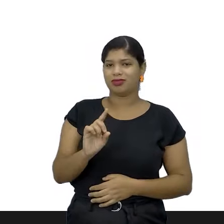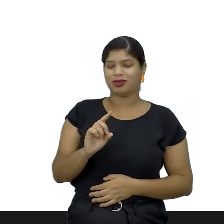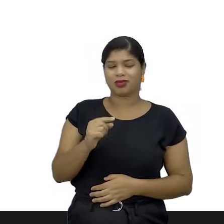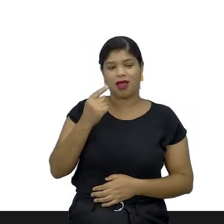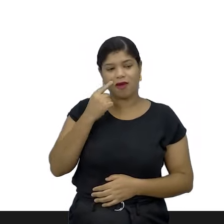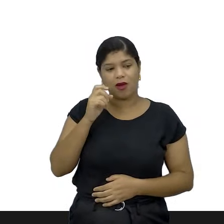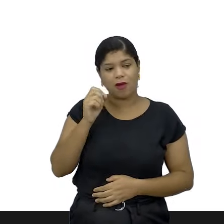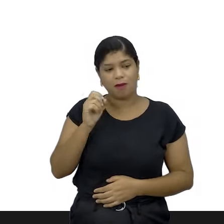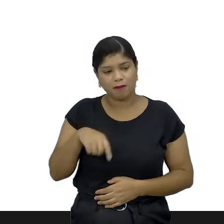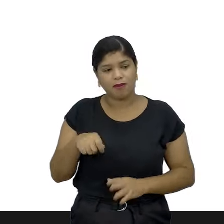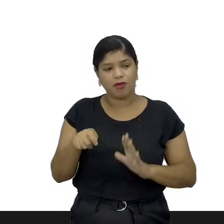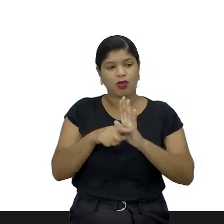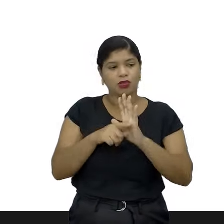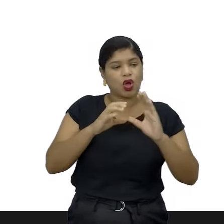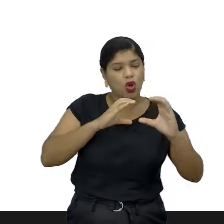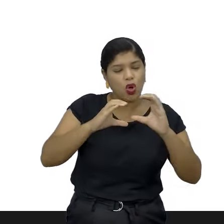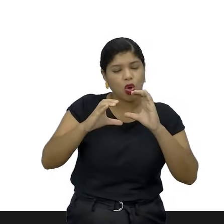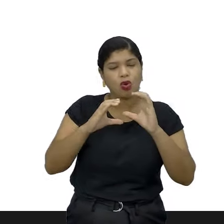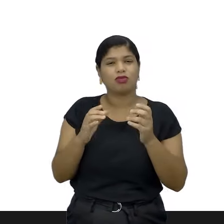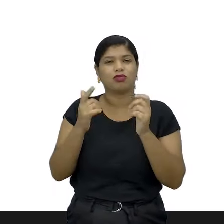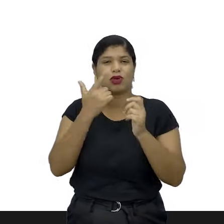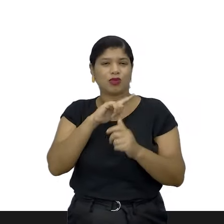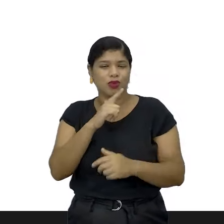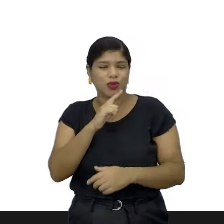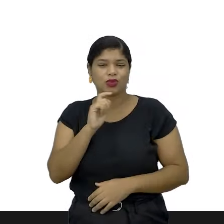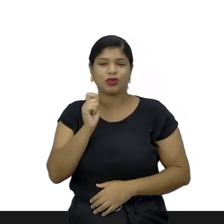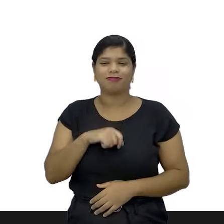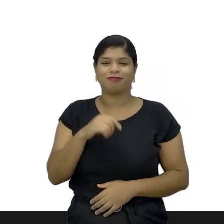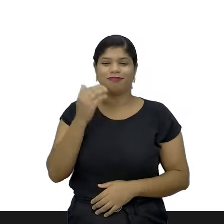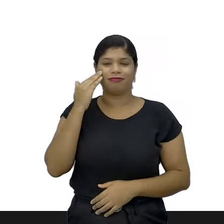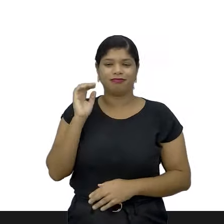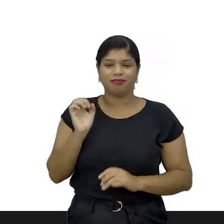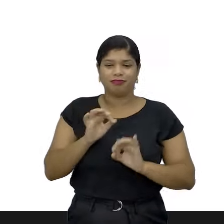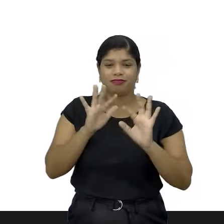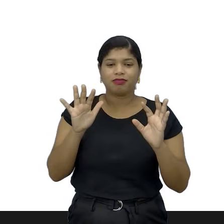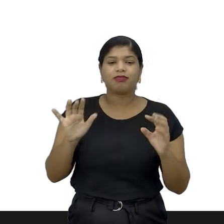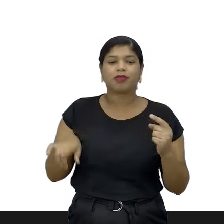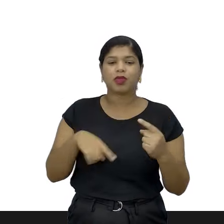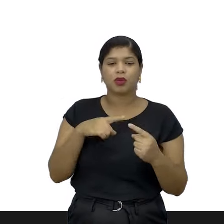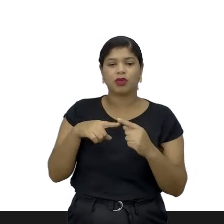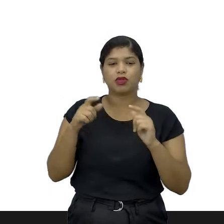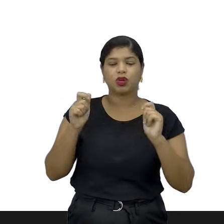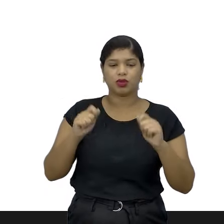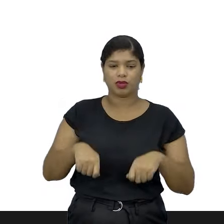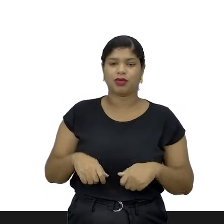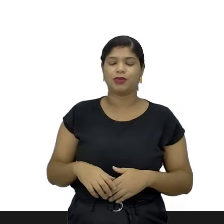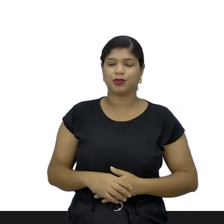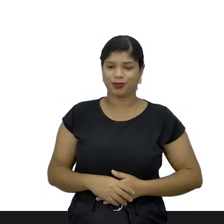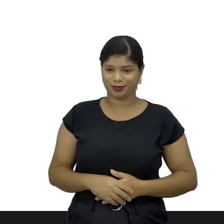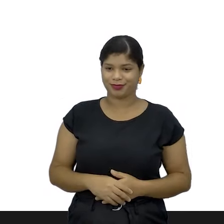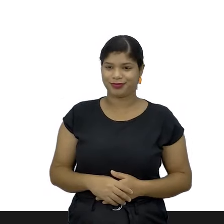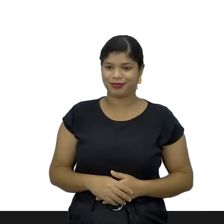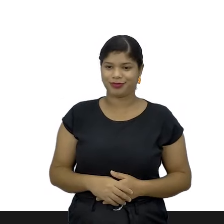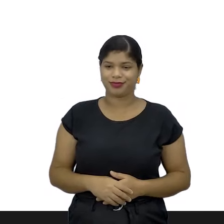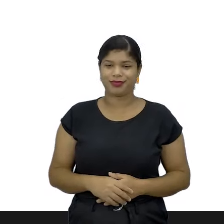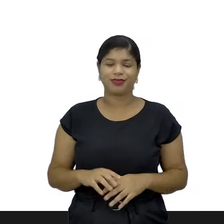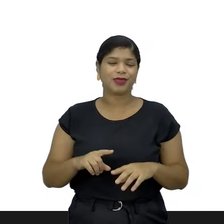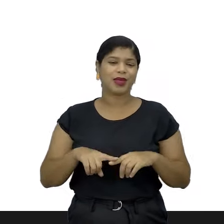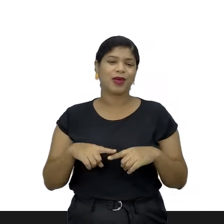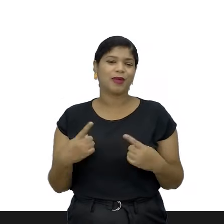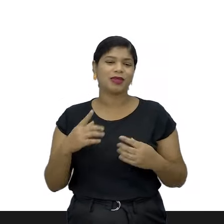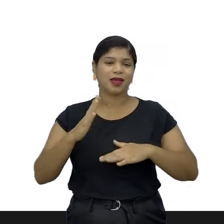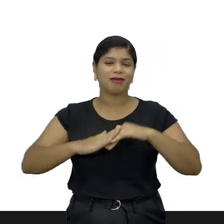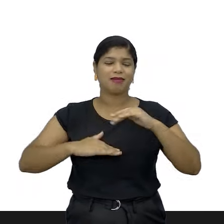propósito comunicativo, né, garantir que esse objetivo seja atingido. E quais são